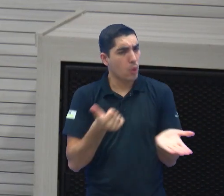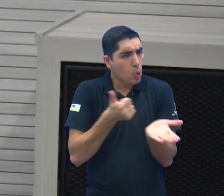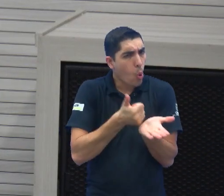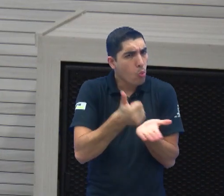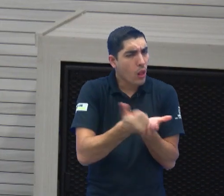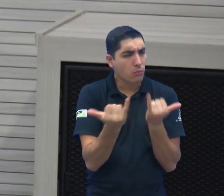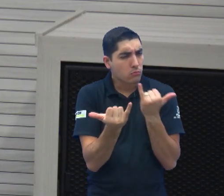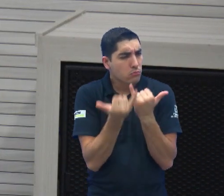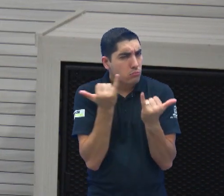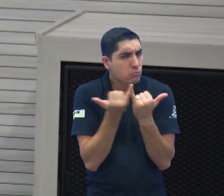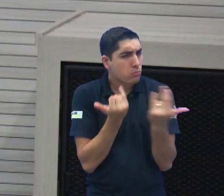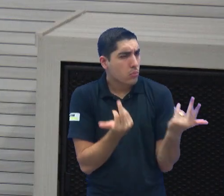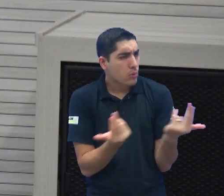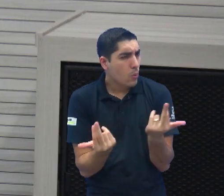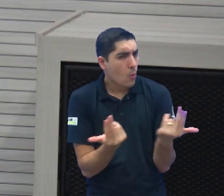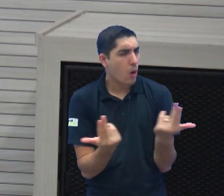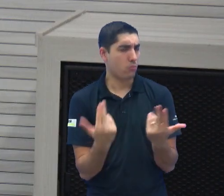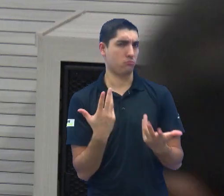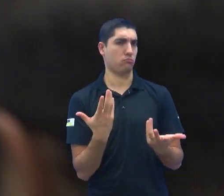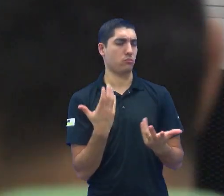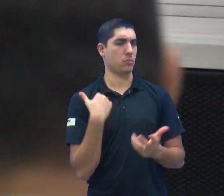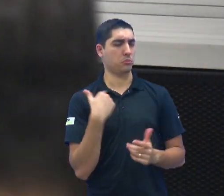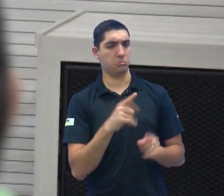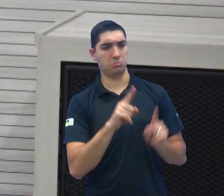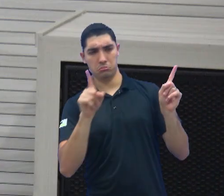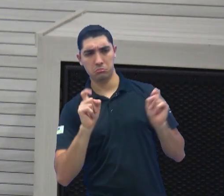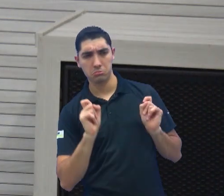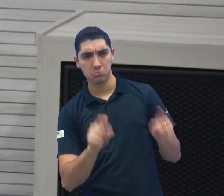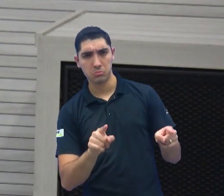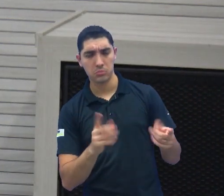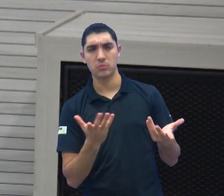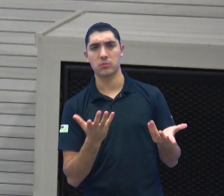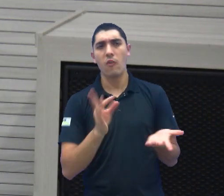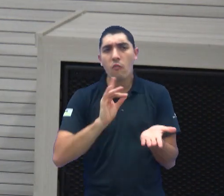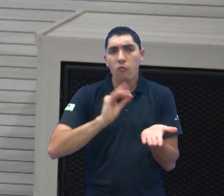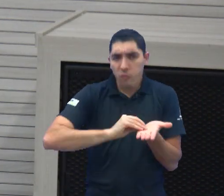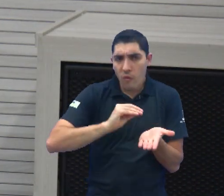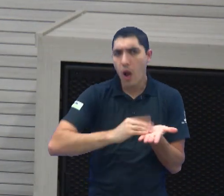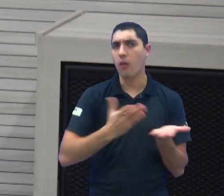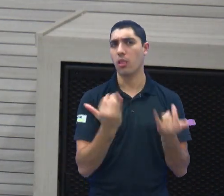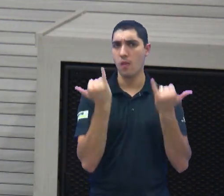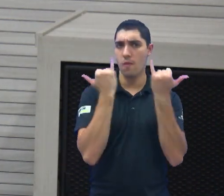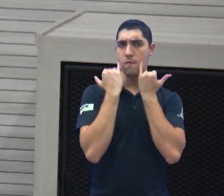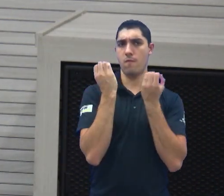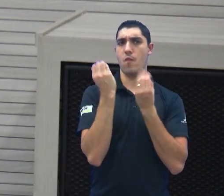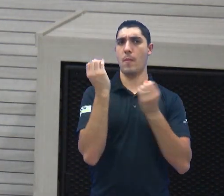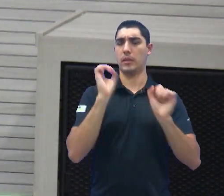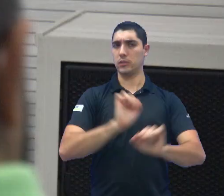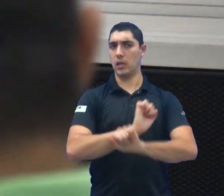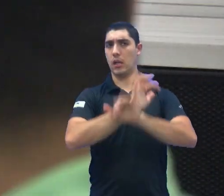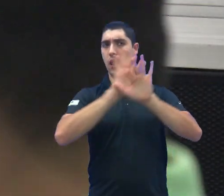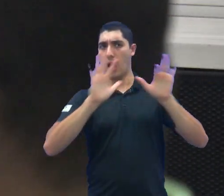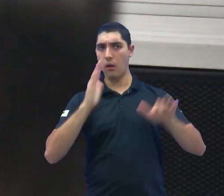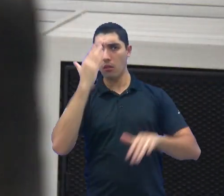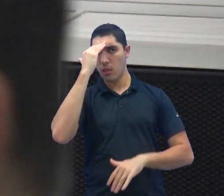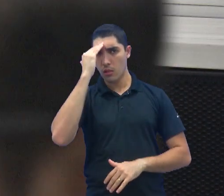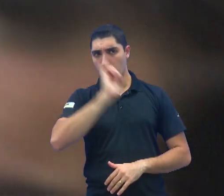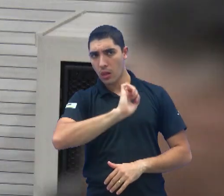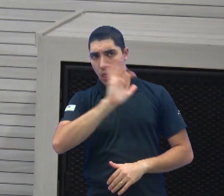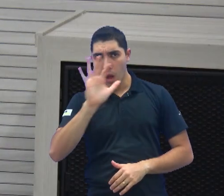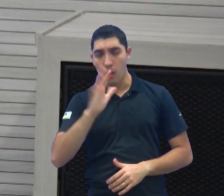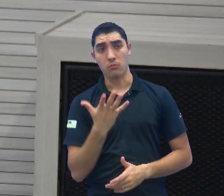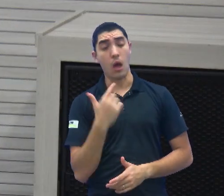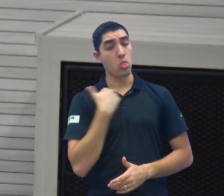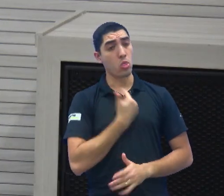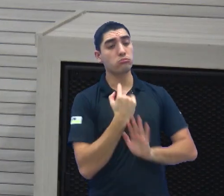a esse. Então, por isso, a gente gostaria de que houvesse mais transparência nesta contratação, por isso nós fizemos o requerimento